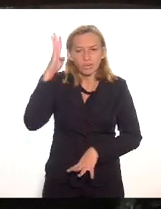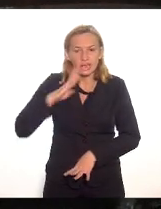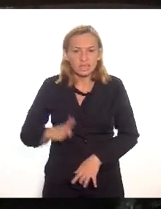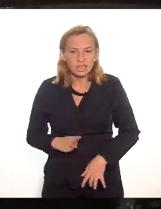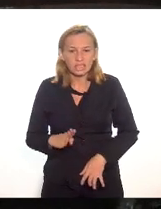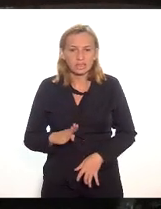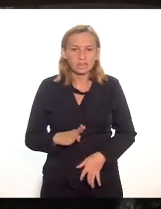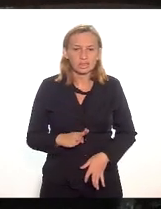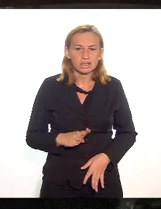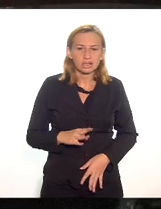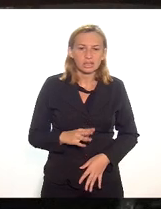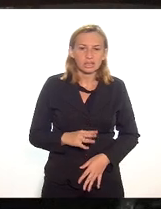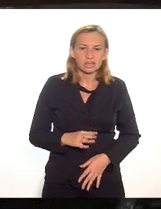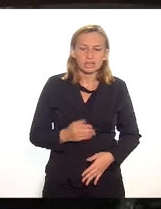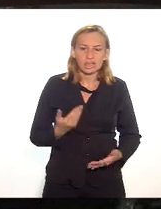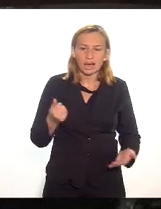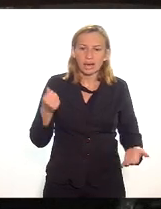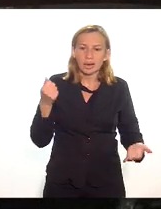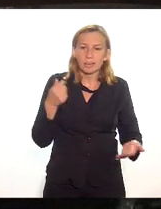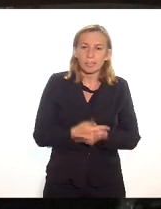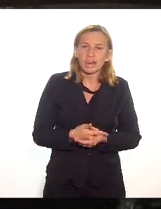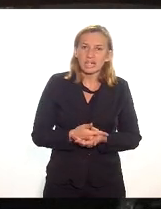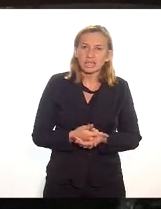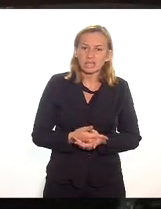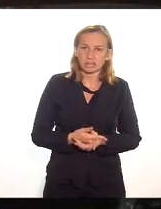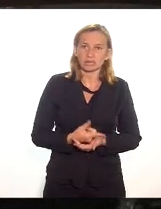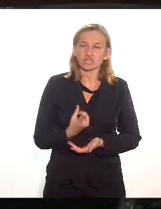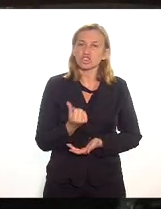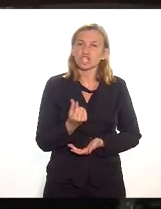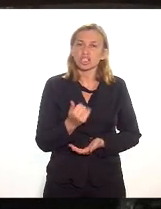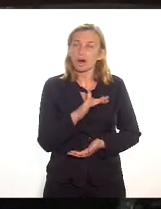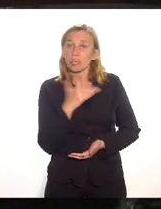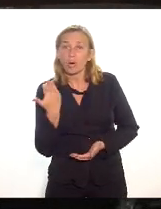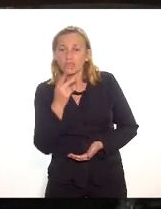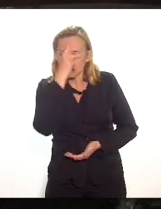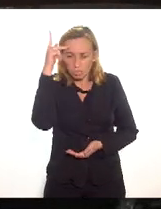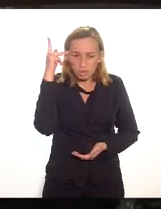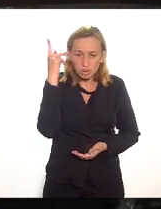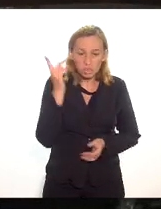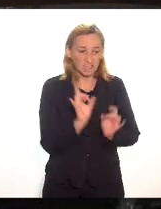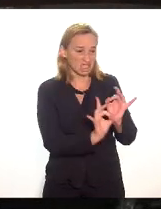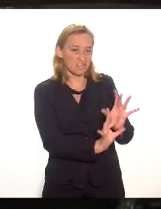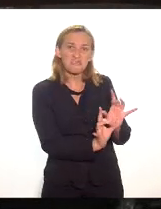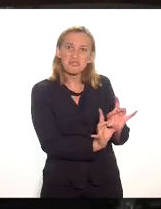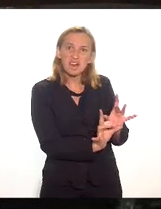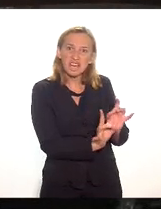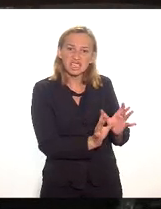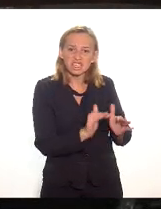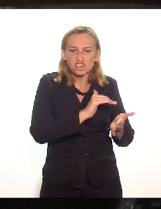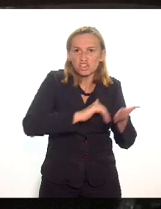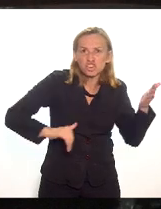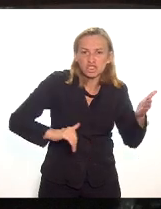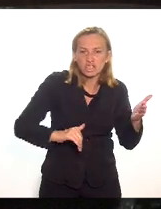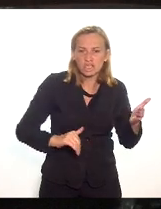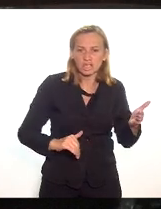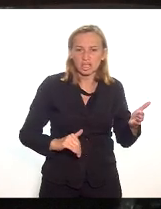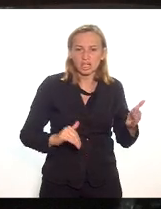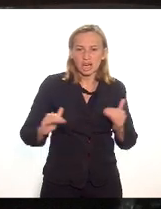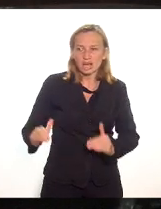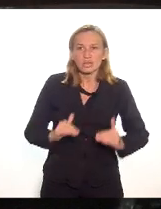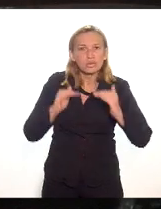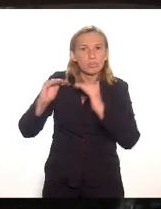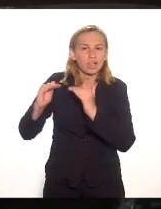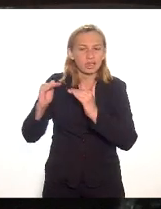que está ganhando dinheiro com a morte das pessoas. Que essa sanha privatista de retirar a